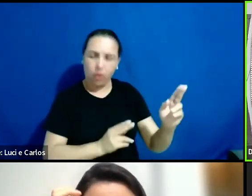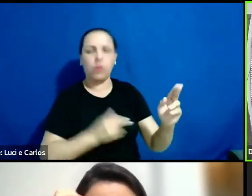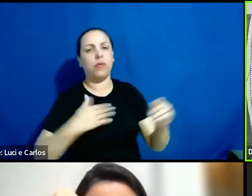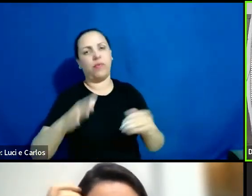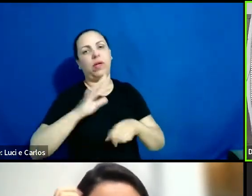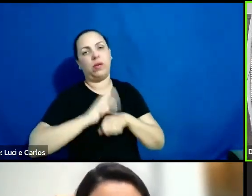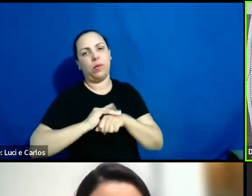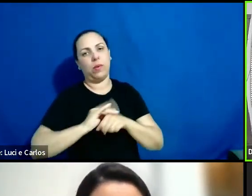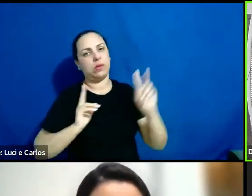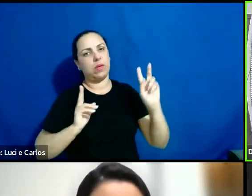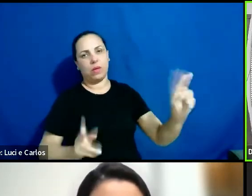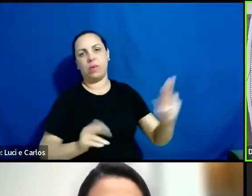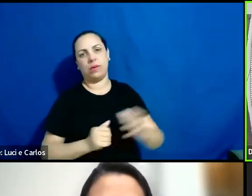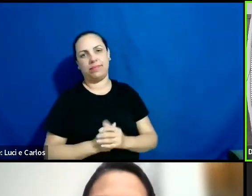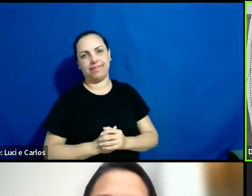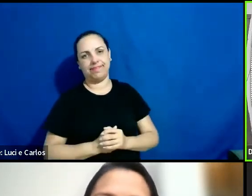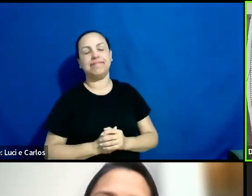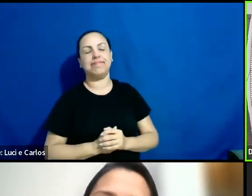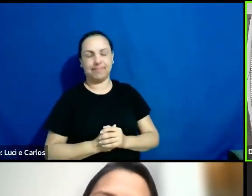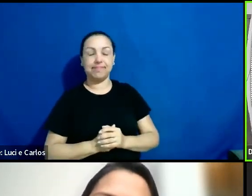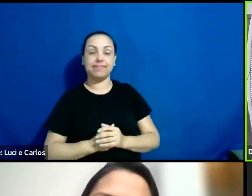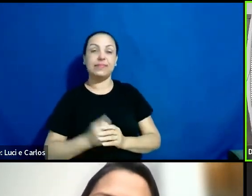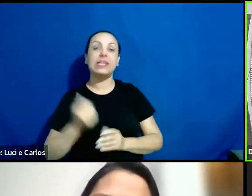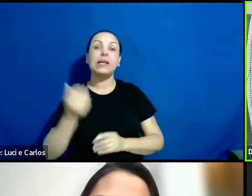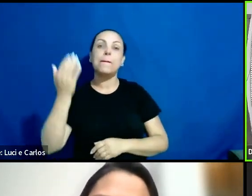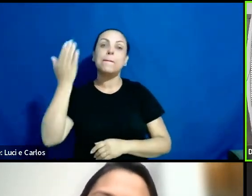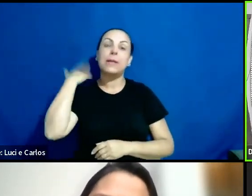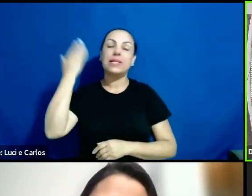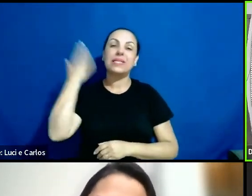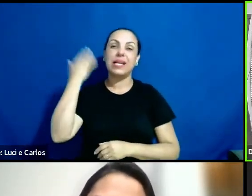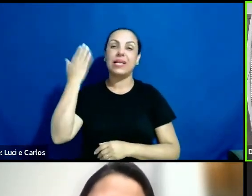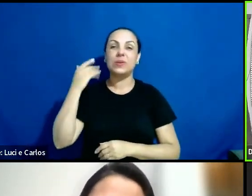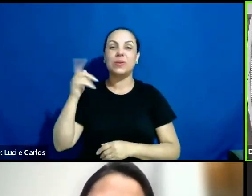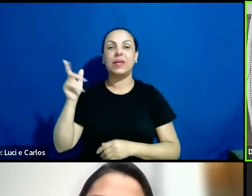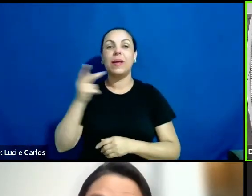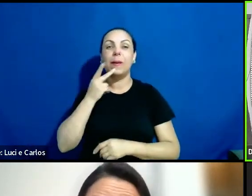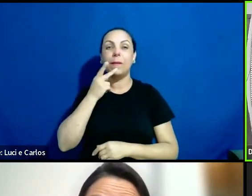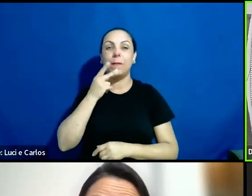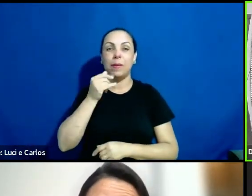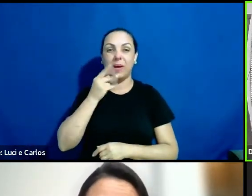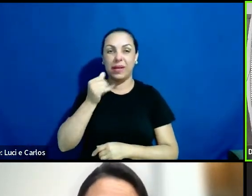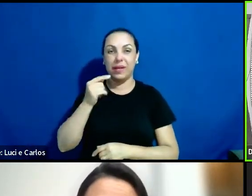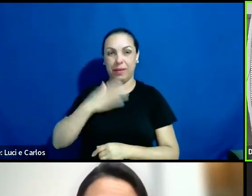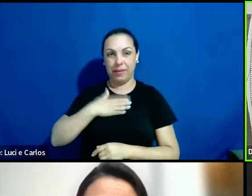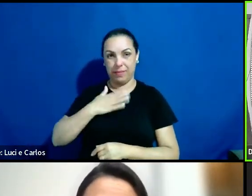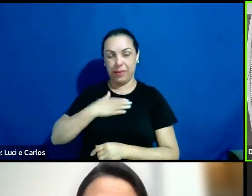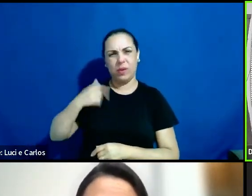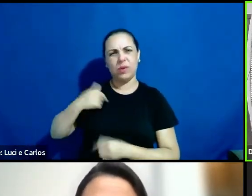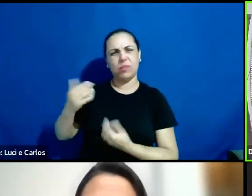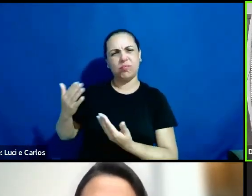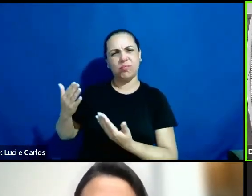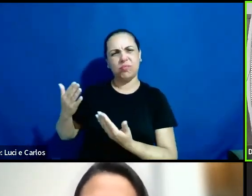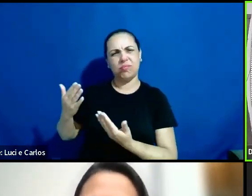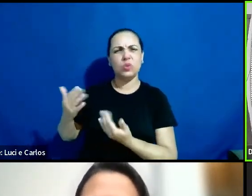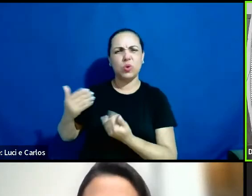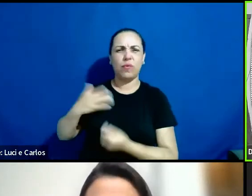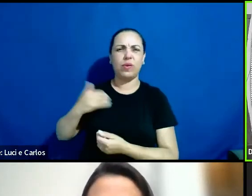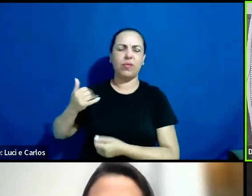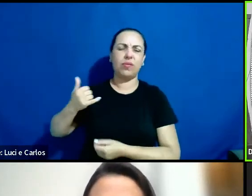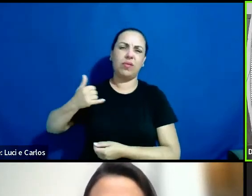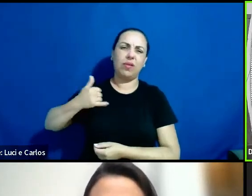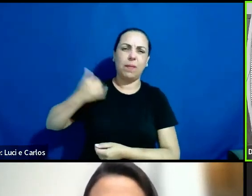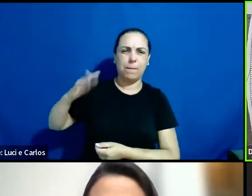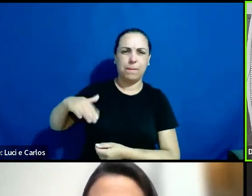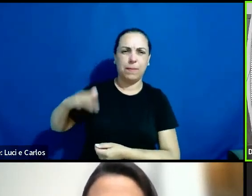Quando eu era jovem, né? Jovem não, que ainda sou, né? Mas quando eu era garoto, né? Quando eu era garoto, eu